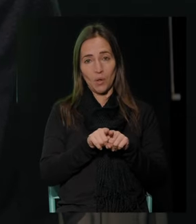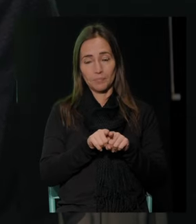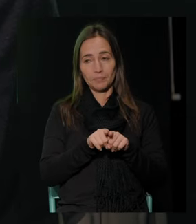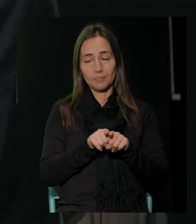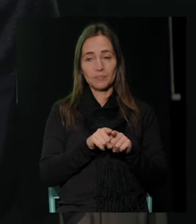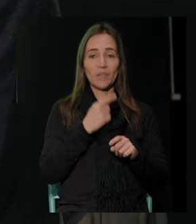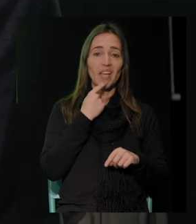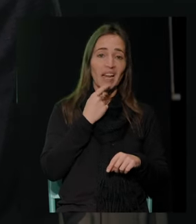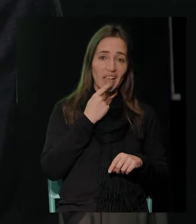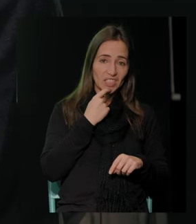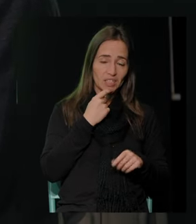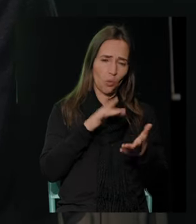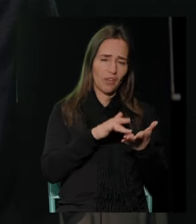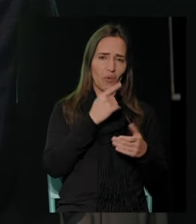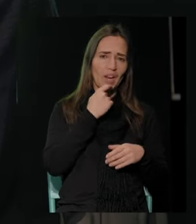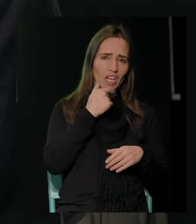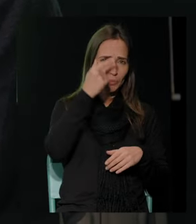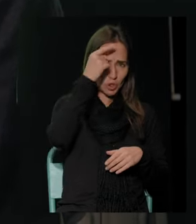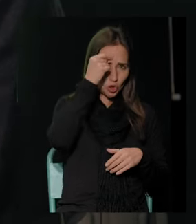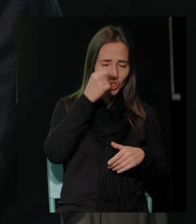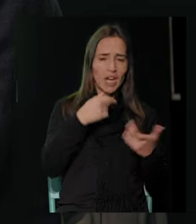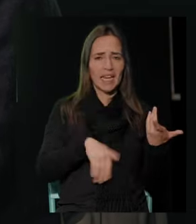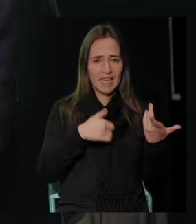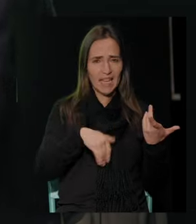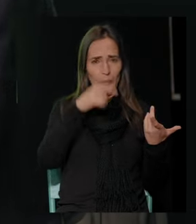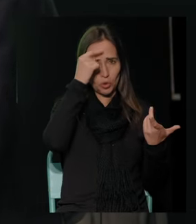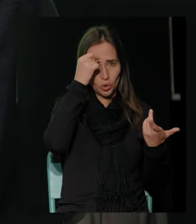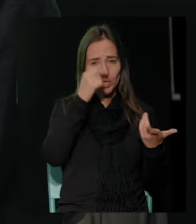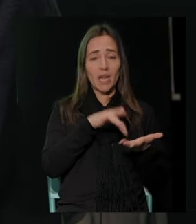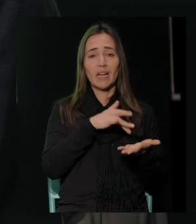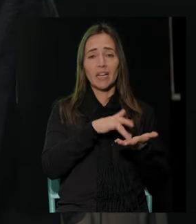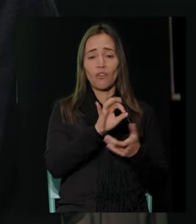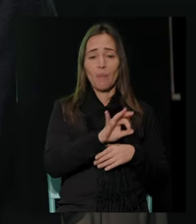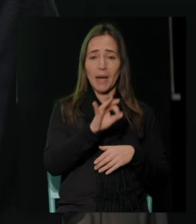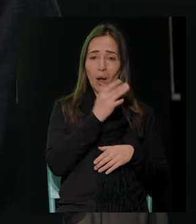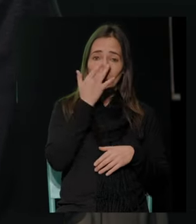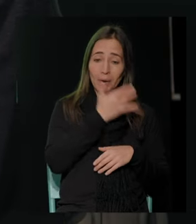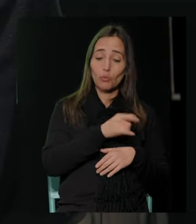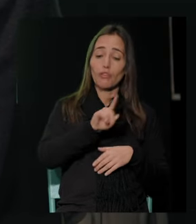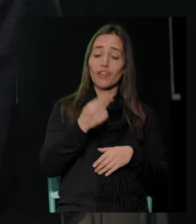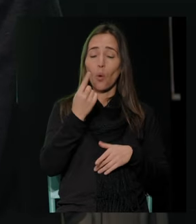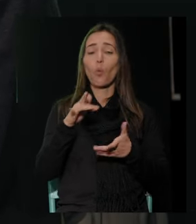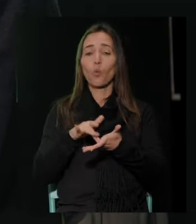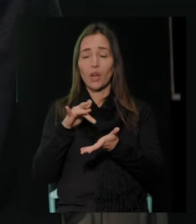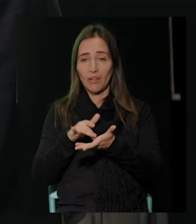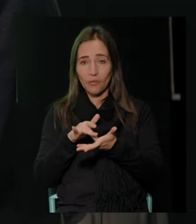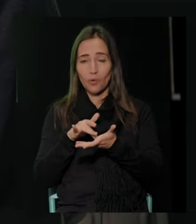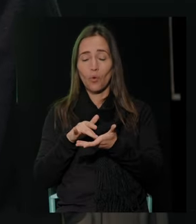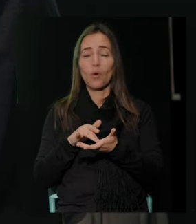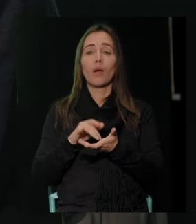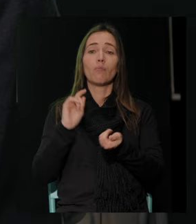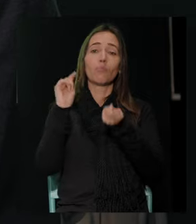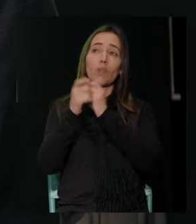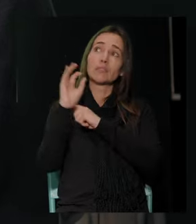de o inglês para totós e aprender a guitarra para totós, aqueles livros amarelos e pretos que se vendem nas livrarias, devia haver uma coisa que é alterações climáticas